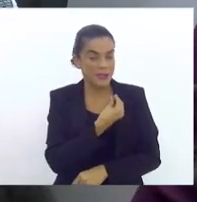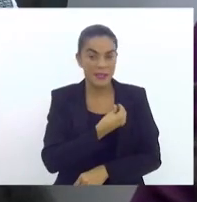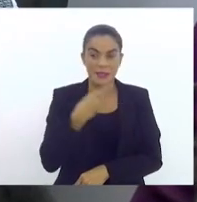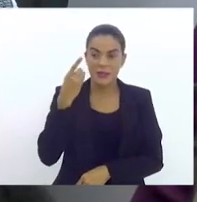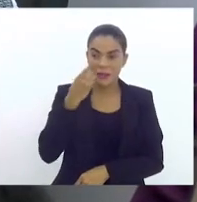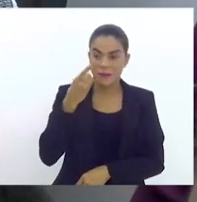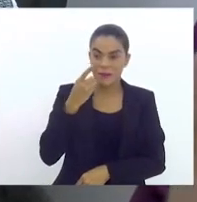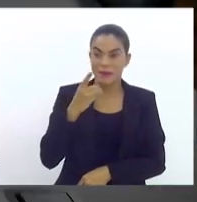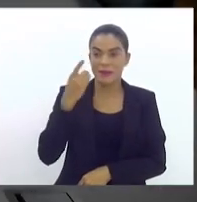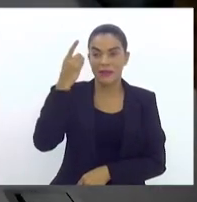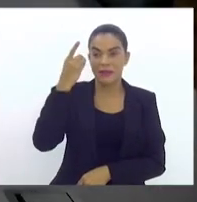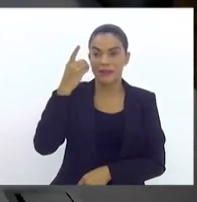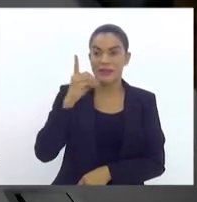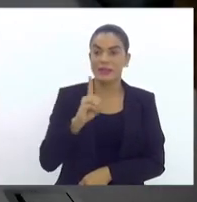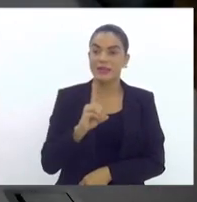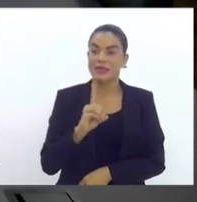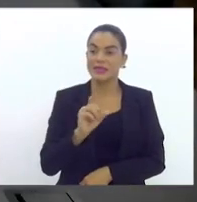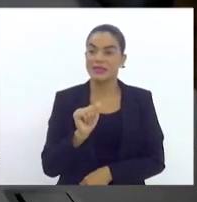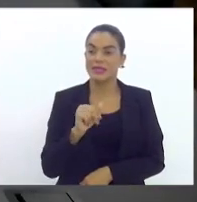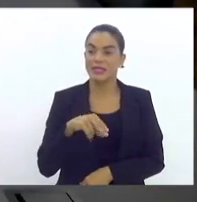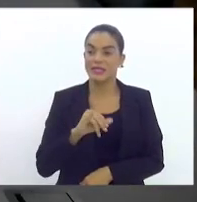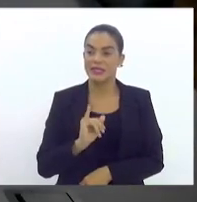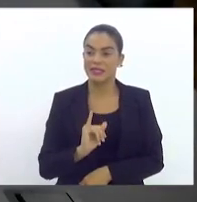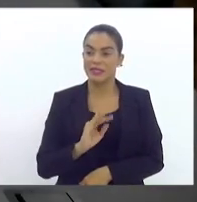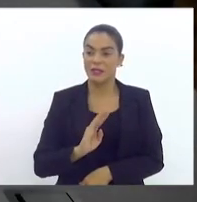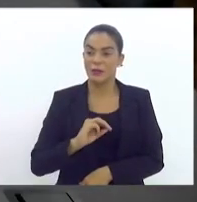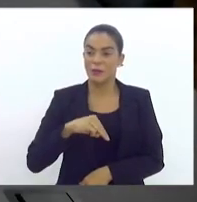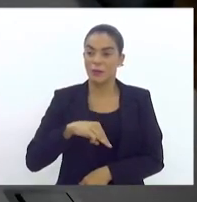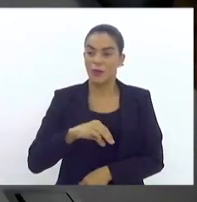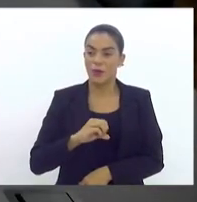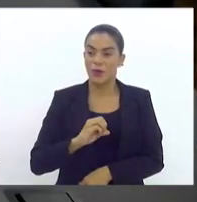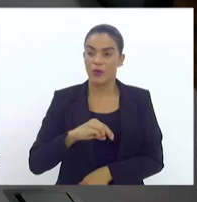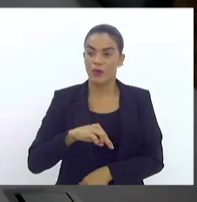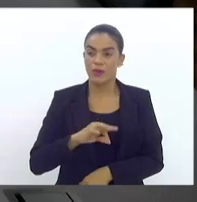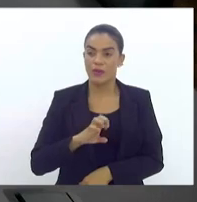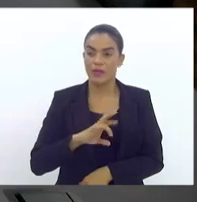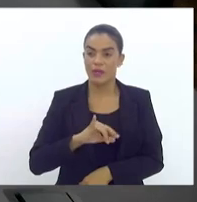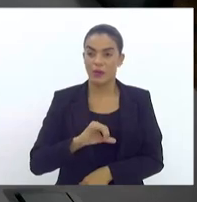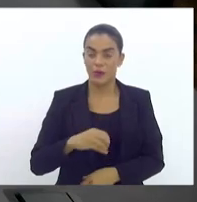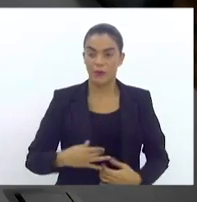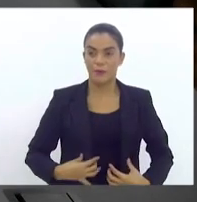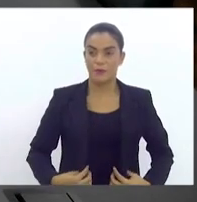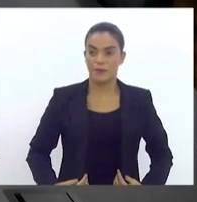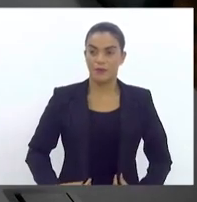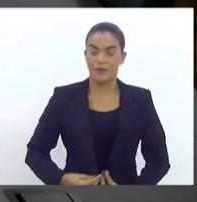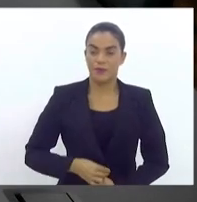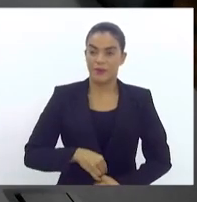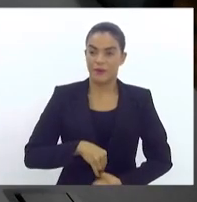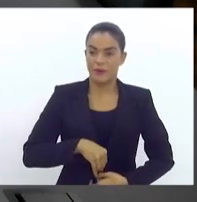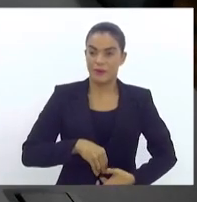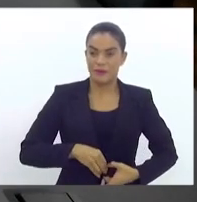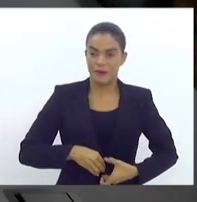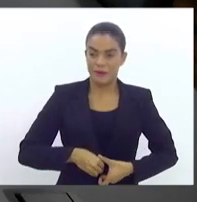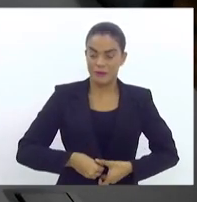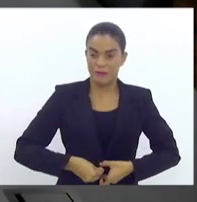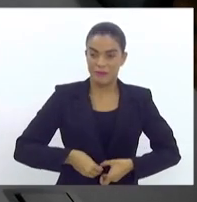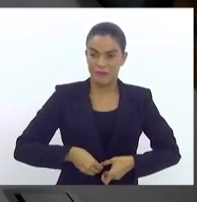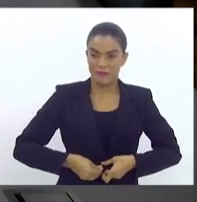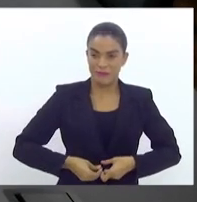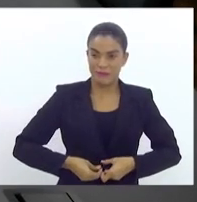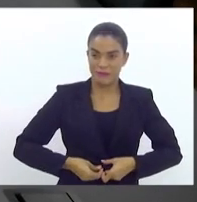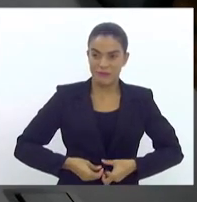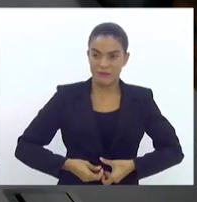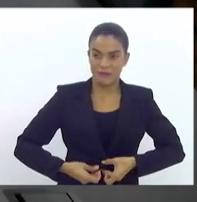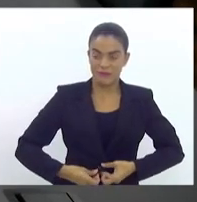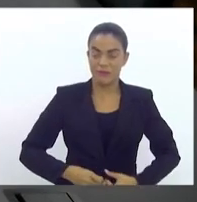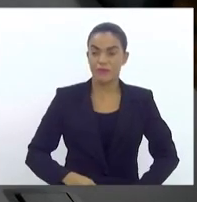também da deputada Dani Monteiro né e passa então a palavra Dra Carla para suas considerações muito obrigada por ter aceito nosso